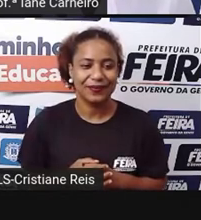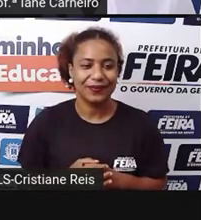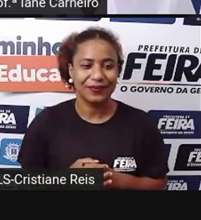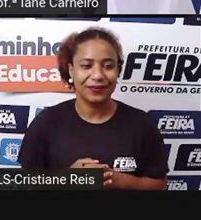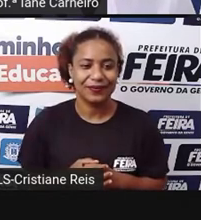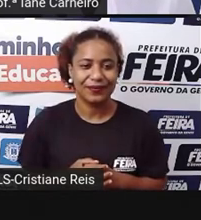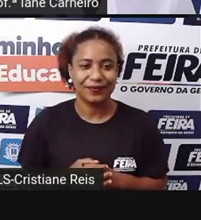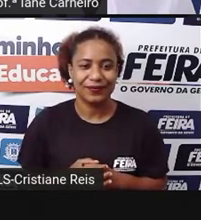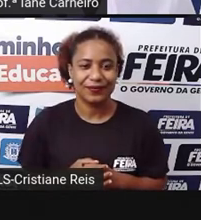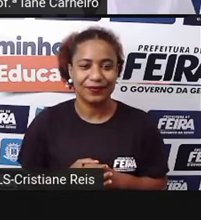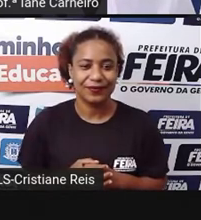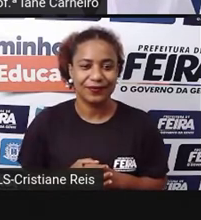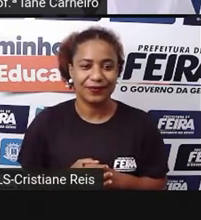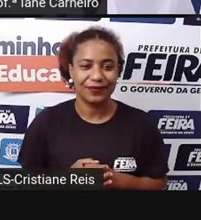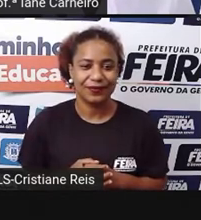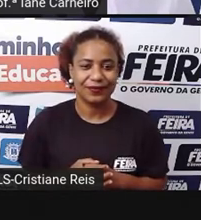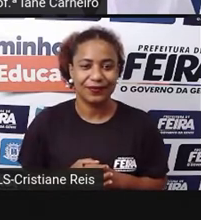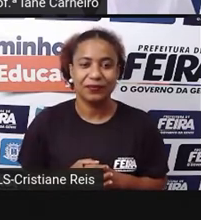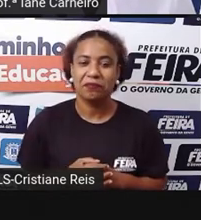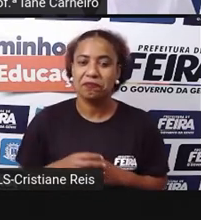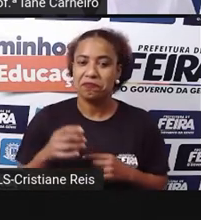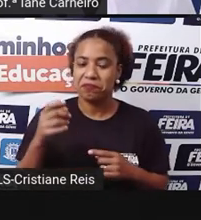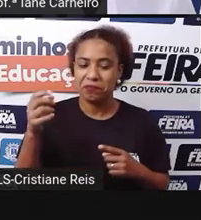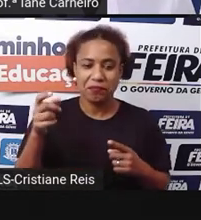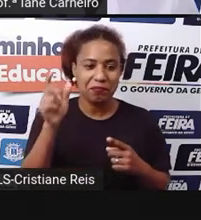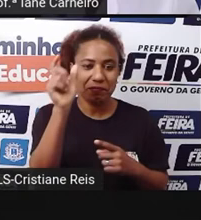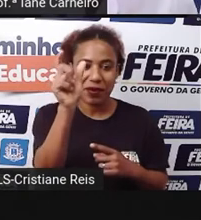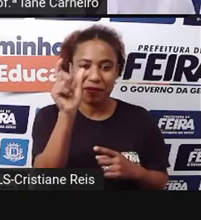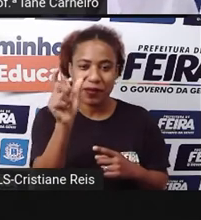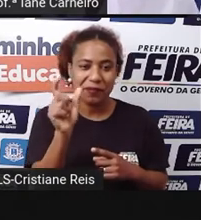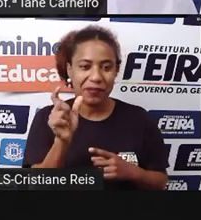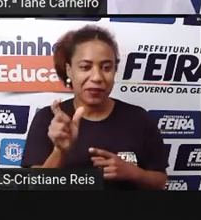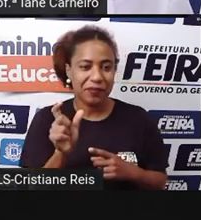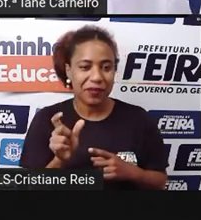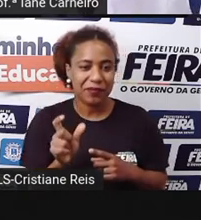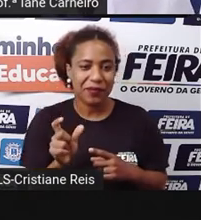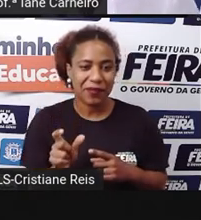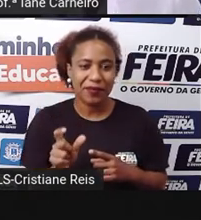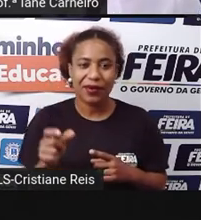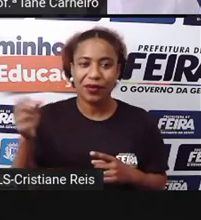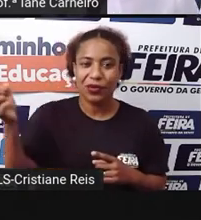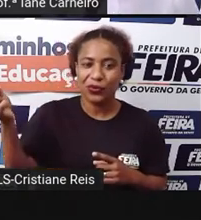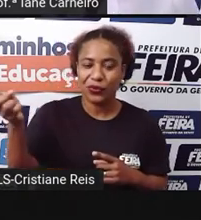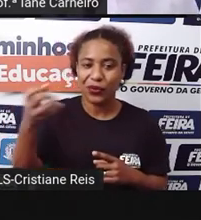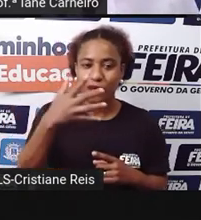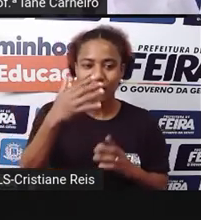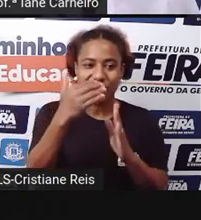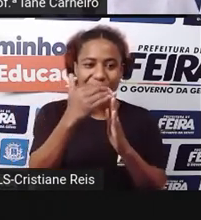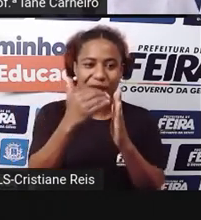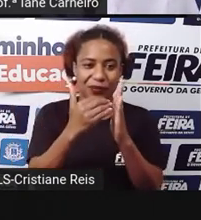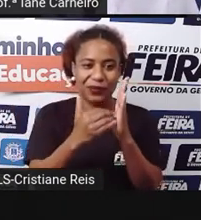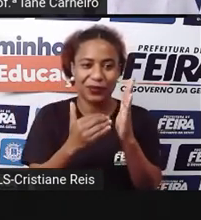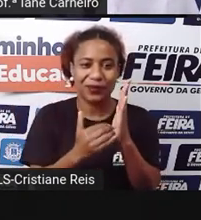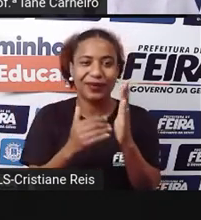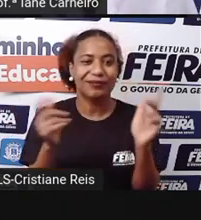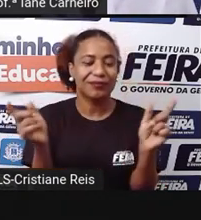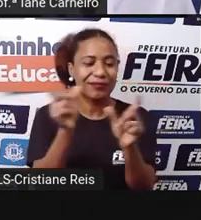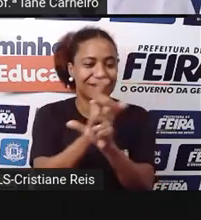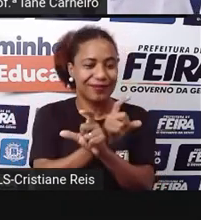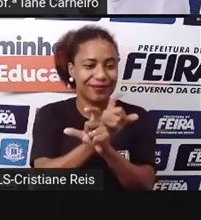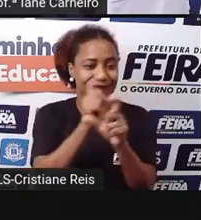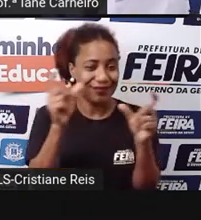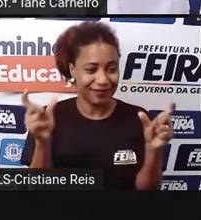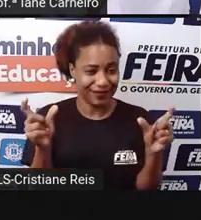Certo? Veja um tanto de palavras novas que a gente formou, ó, só trocando e invertendo a posição, né? E aí a Pro lembra mais uma vez a vocês